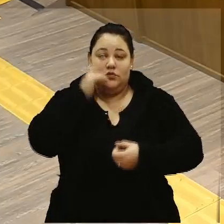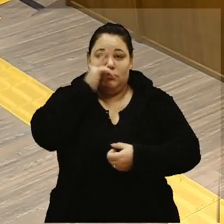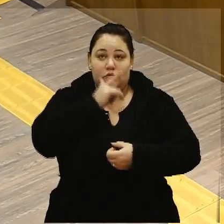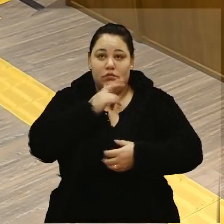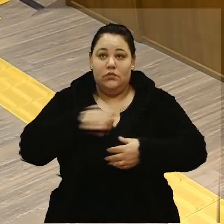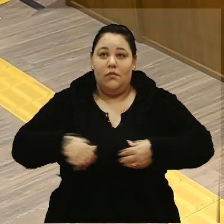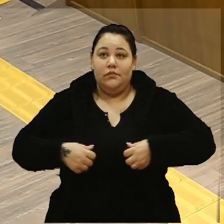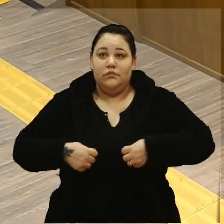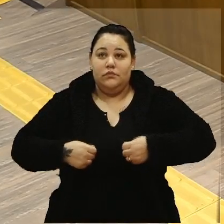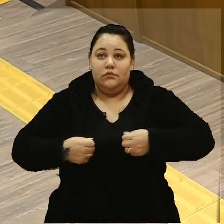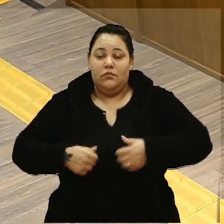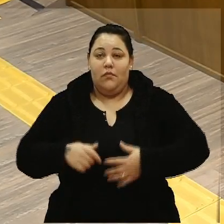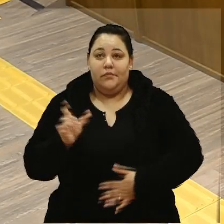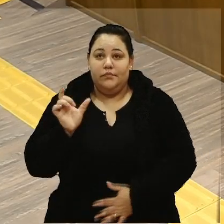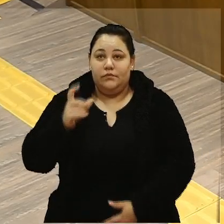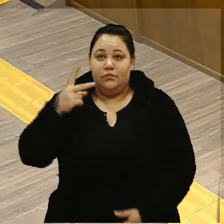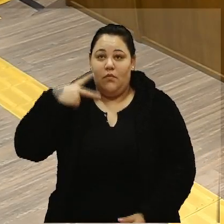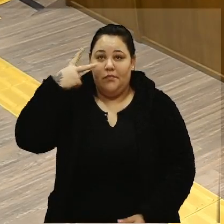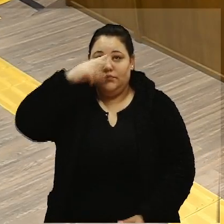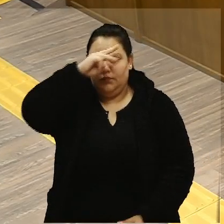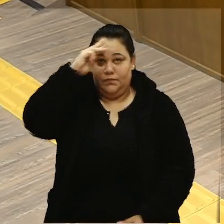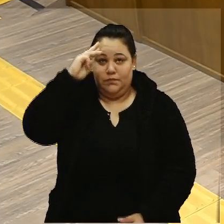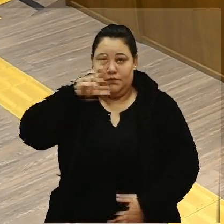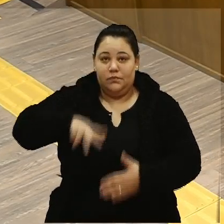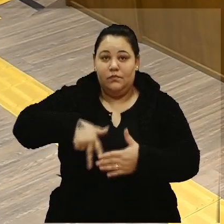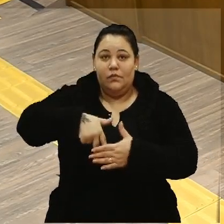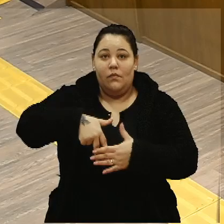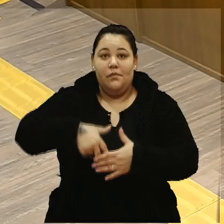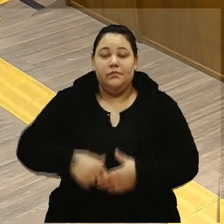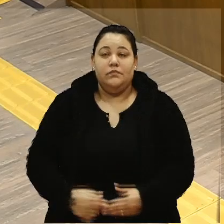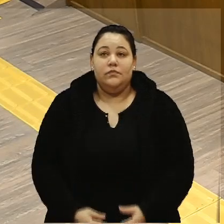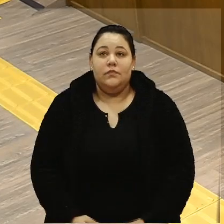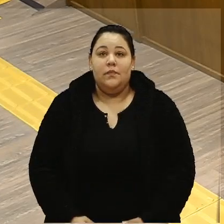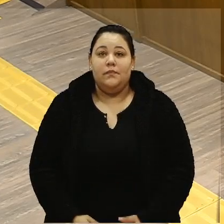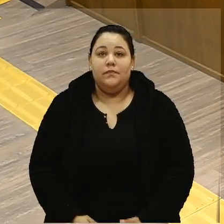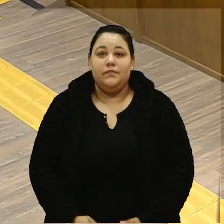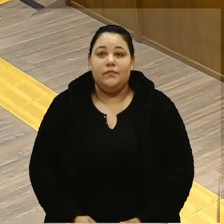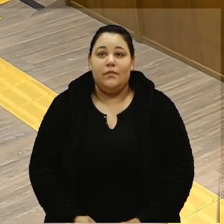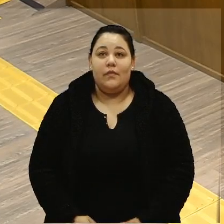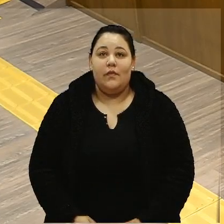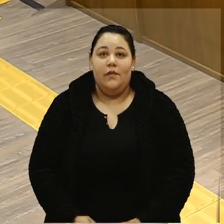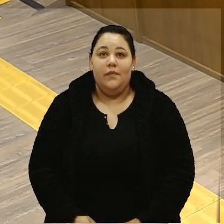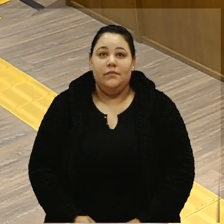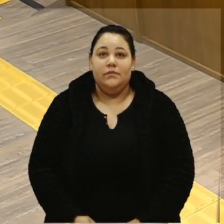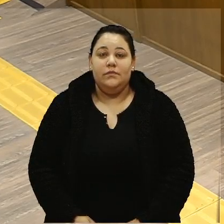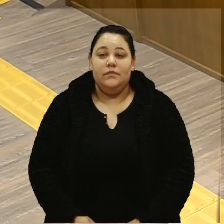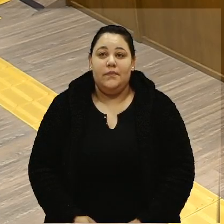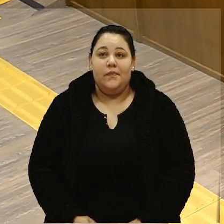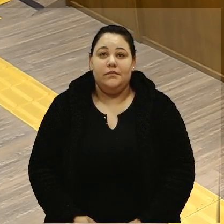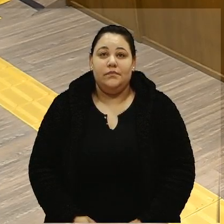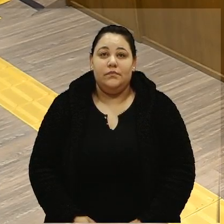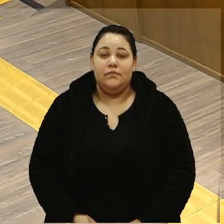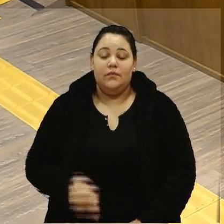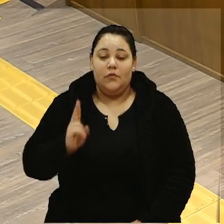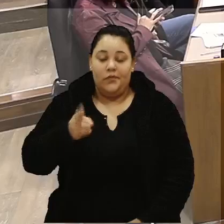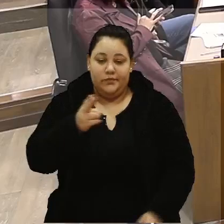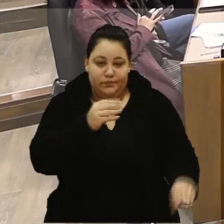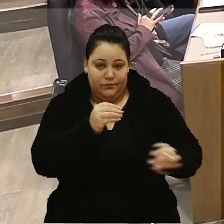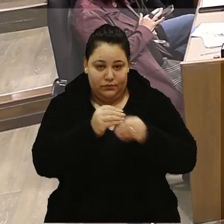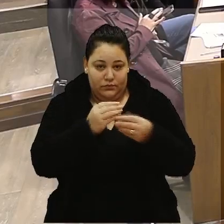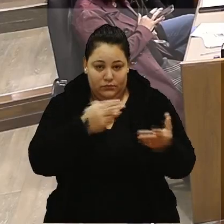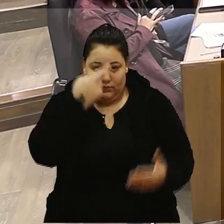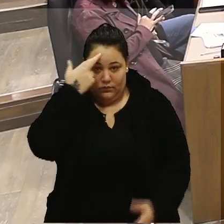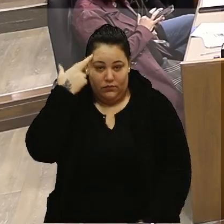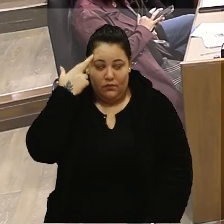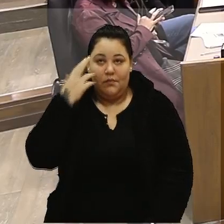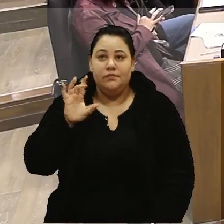palavra, vereador Juliano Valim, da tribuna. Valim, se me permite 10 segundinhos. Segue sua parte, nobre vereador Rafael.